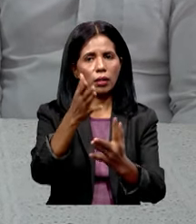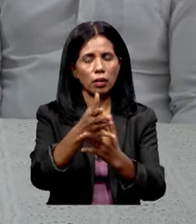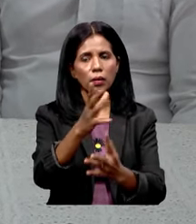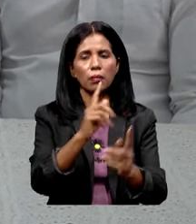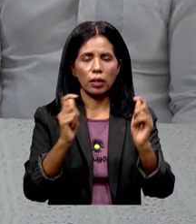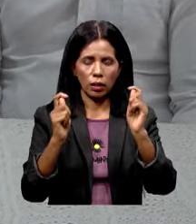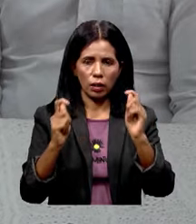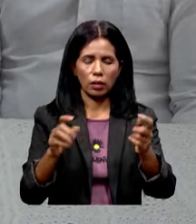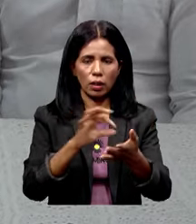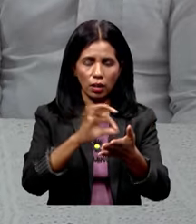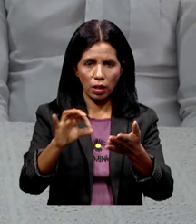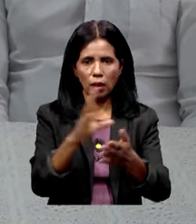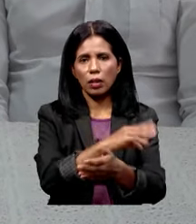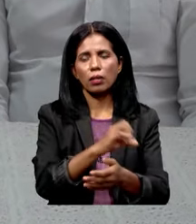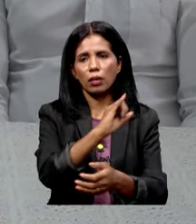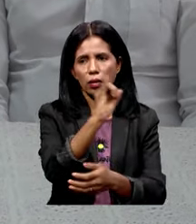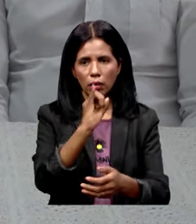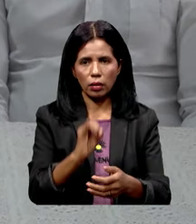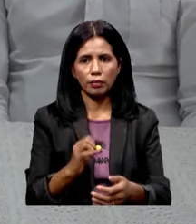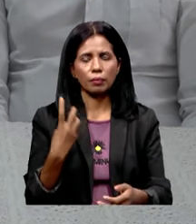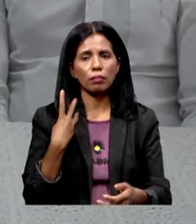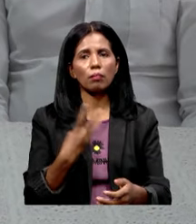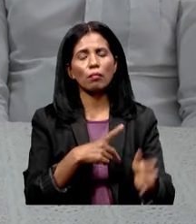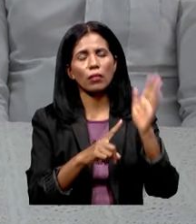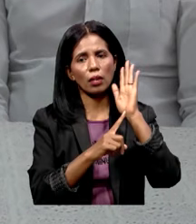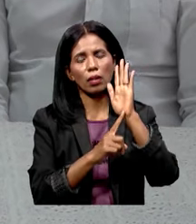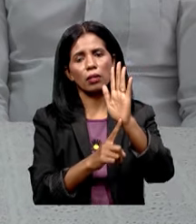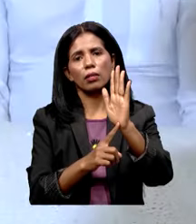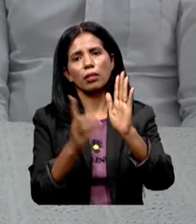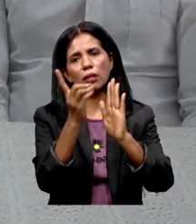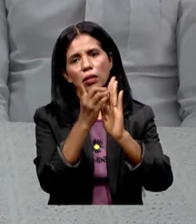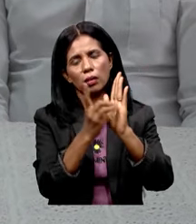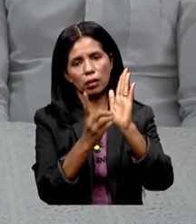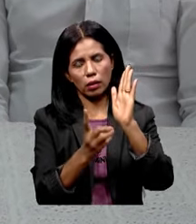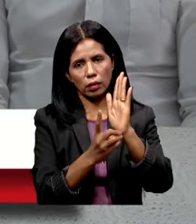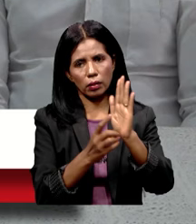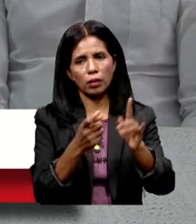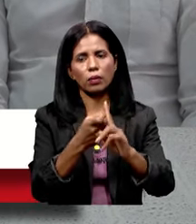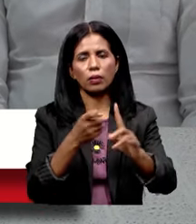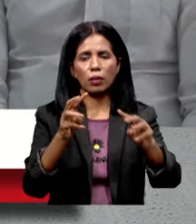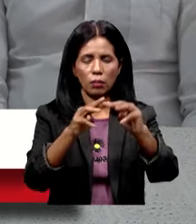teste escrita no entrevista. Ami fosai dadus kada municipio.